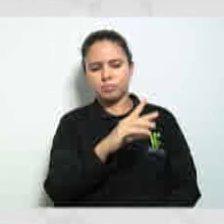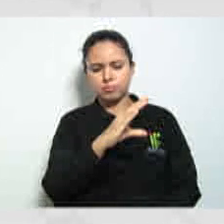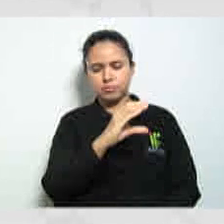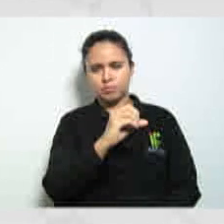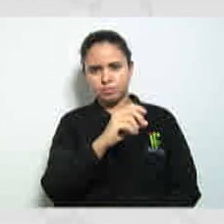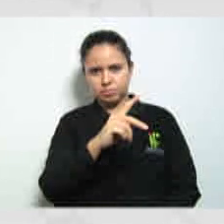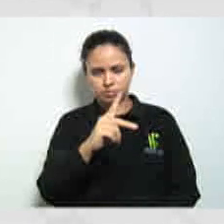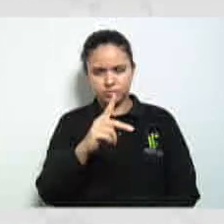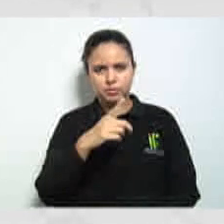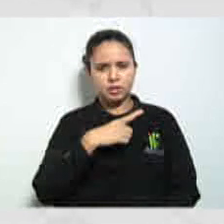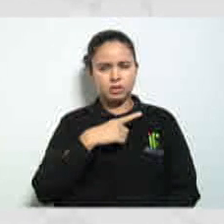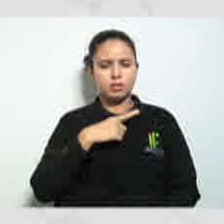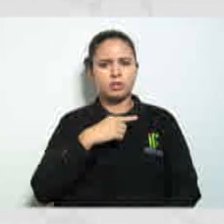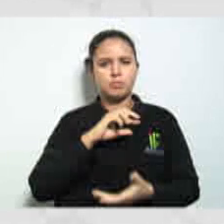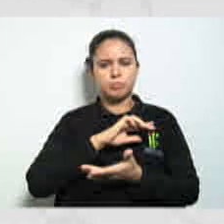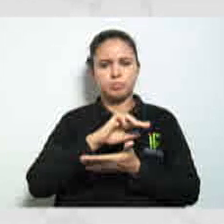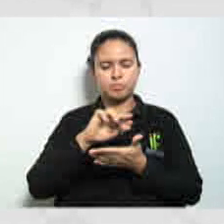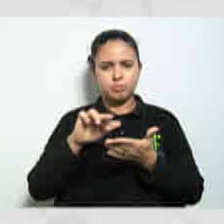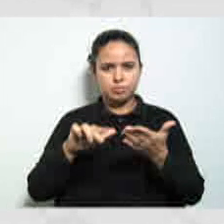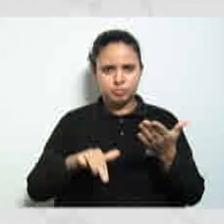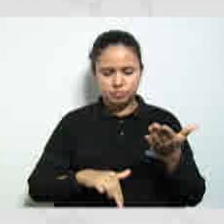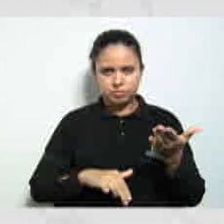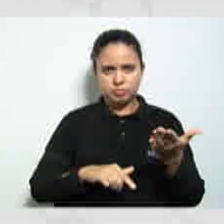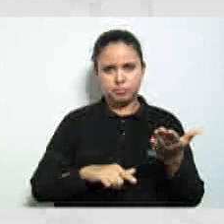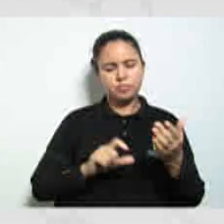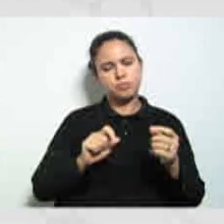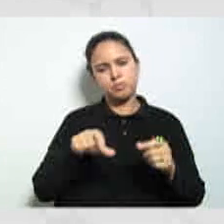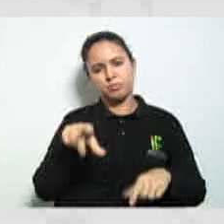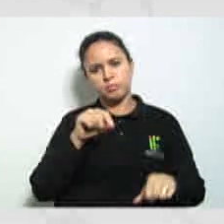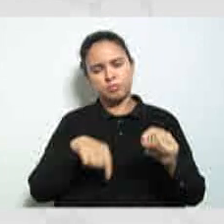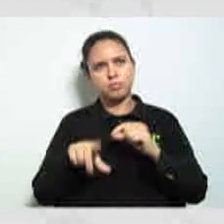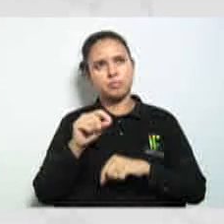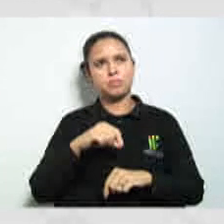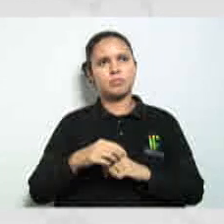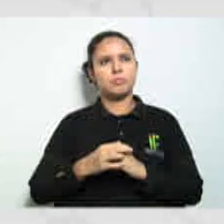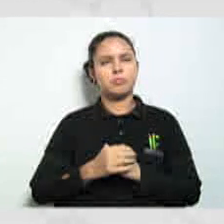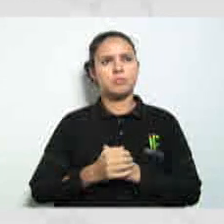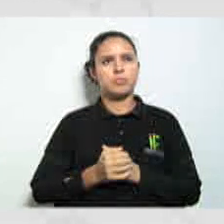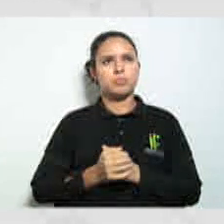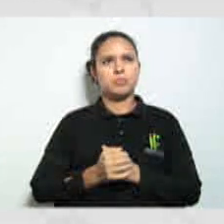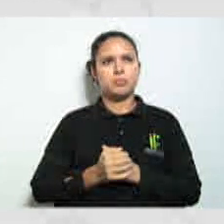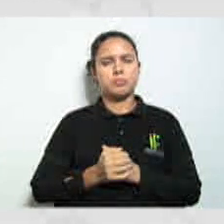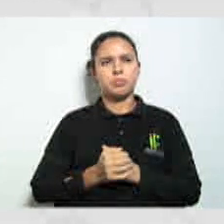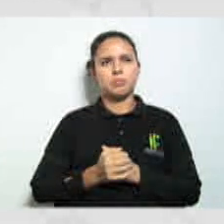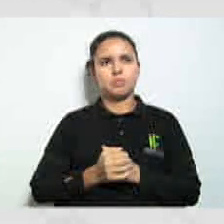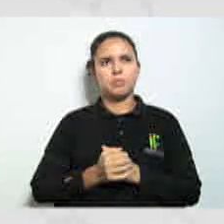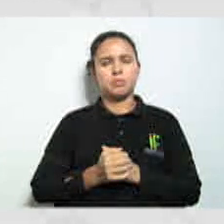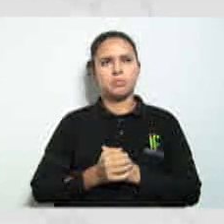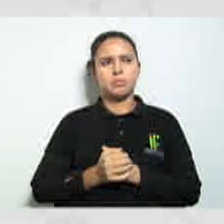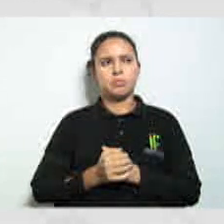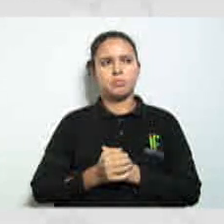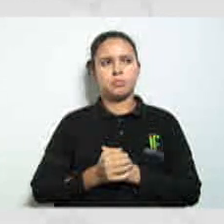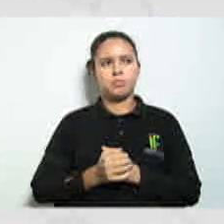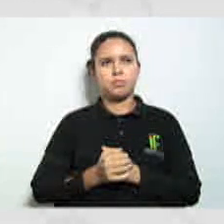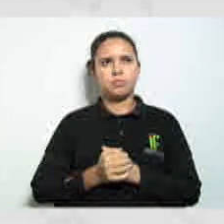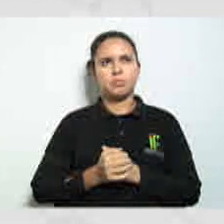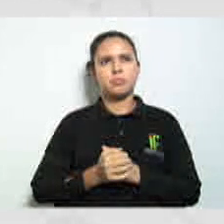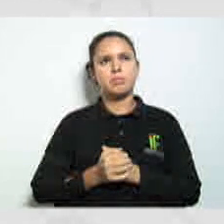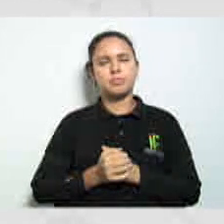nós temos várias alternativas. Letra A. Nós temos várias alternativas. A